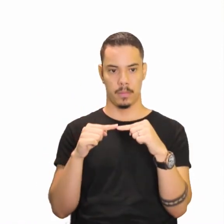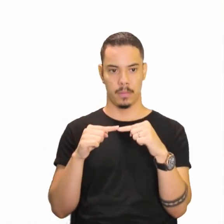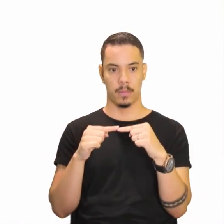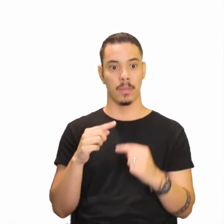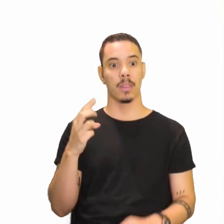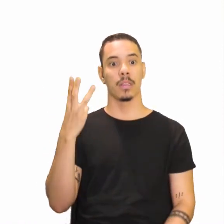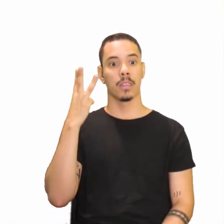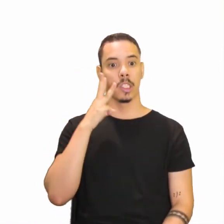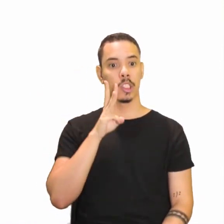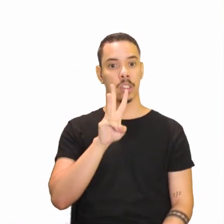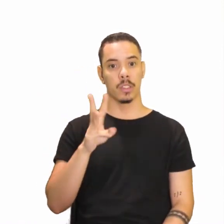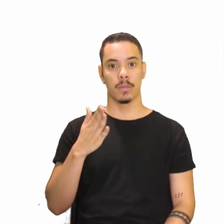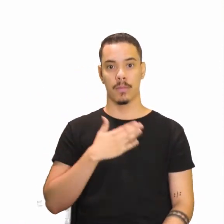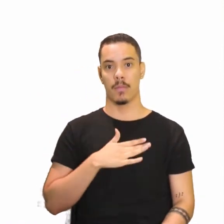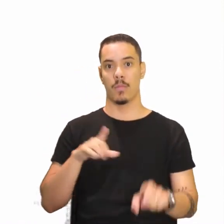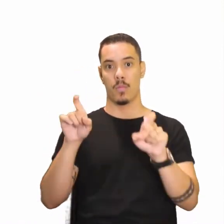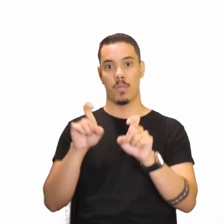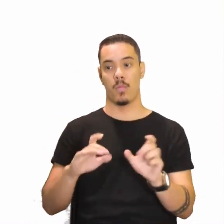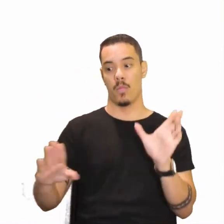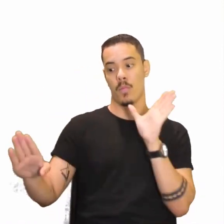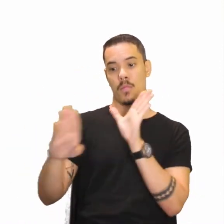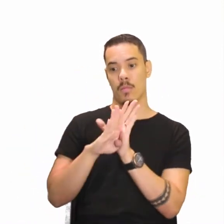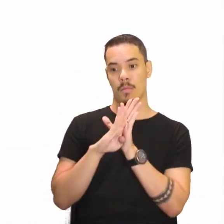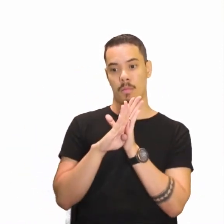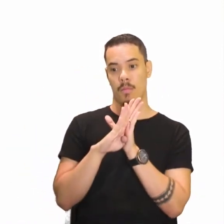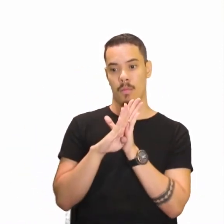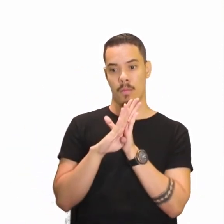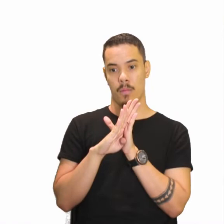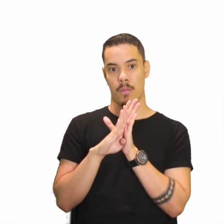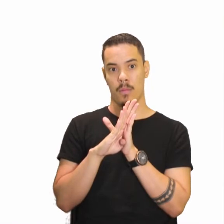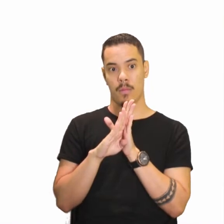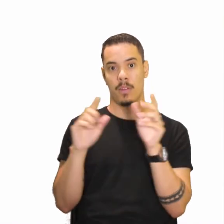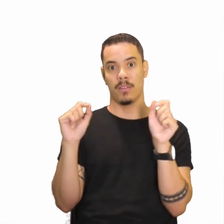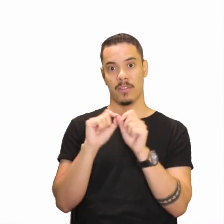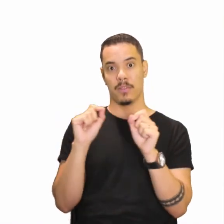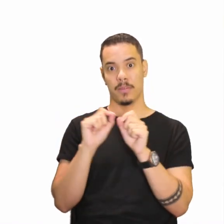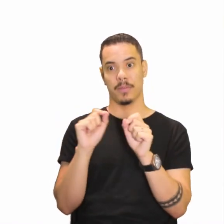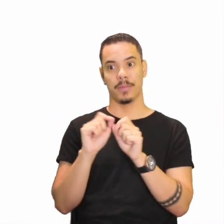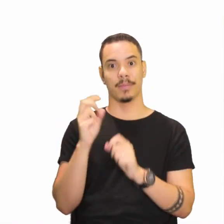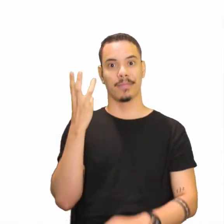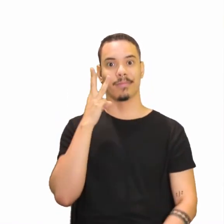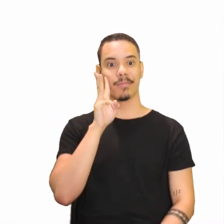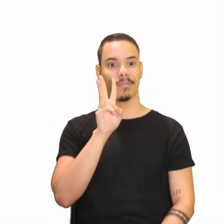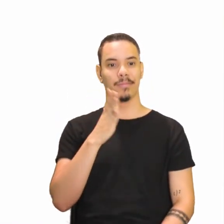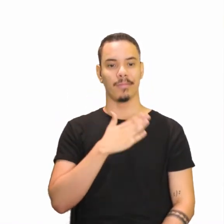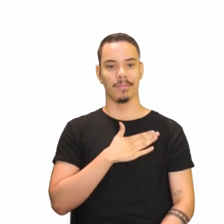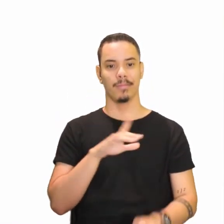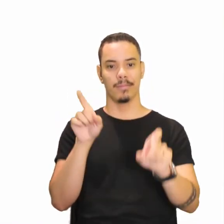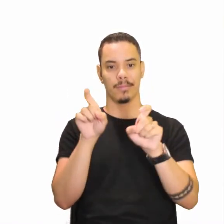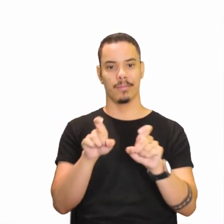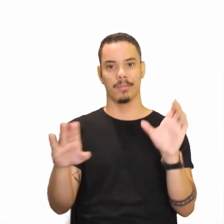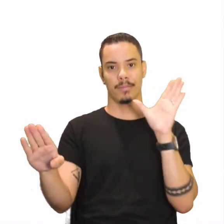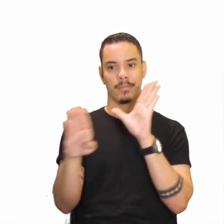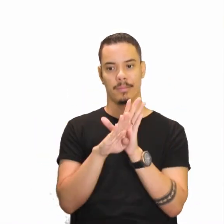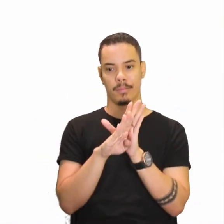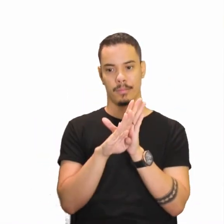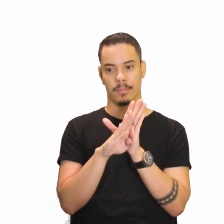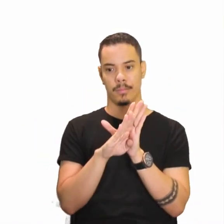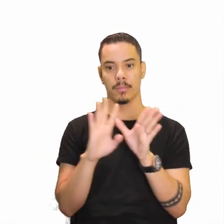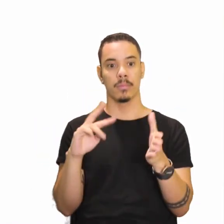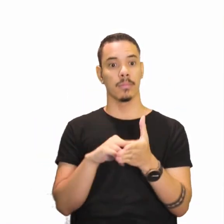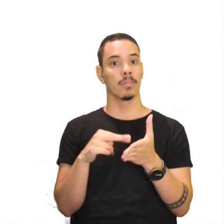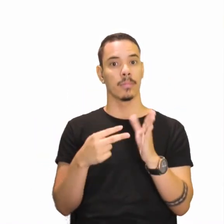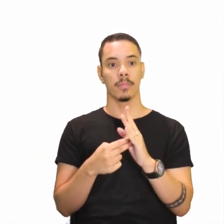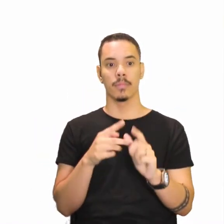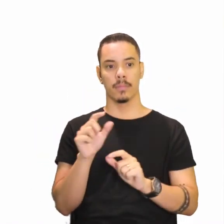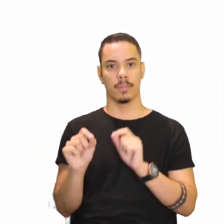3 dias, meu computador chegou. Faz 3 dias que meu computador chegou. Então, vai